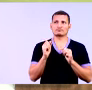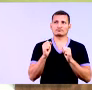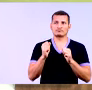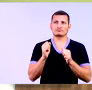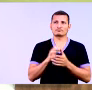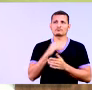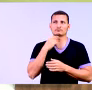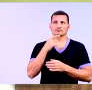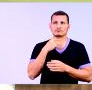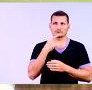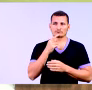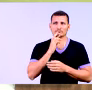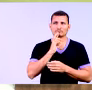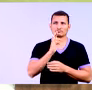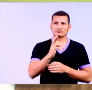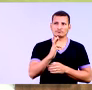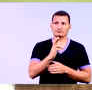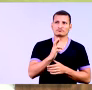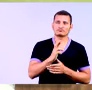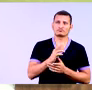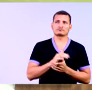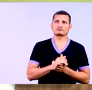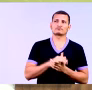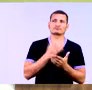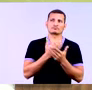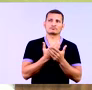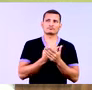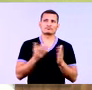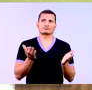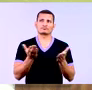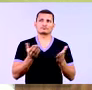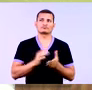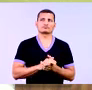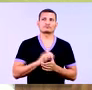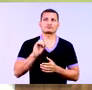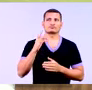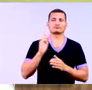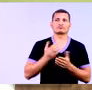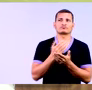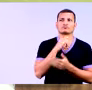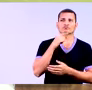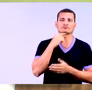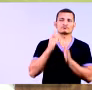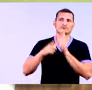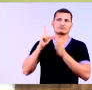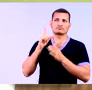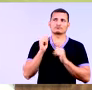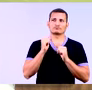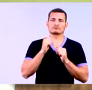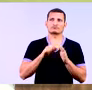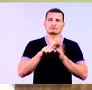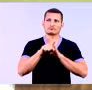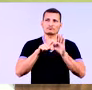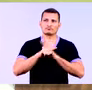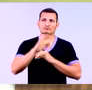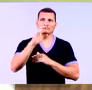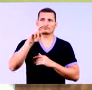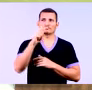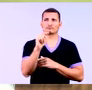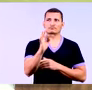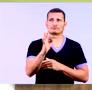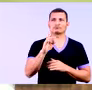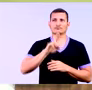tirar dúvidas da aula de hoje ou anteriores. Vocês, por favor, enviem as dúvidas via o